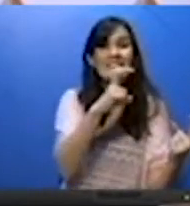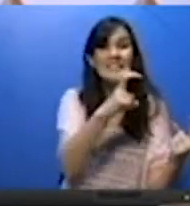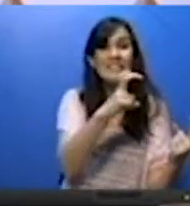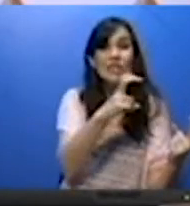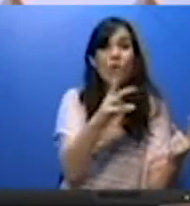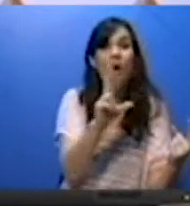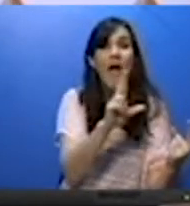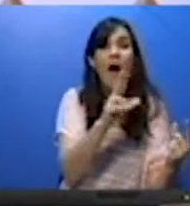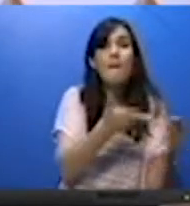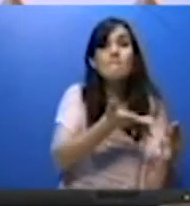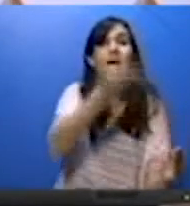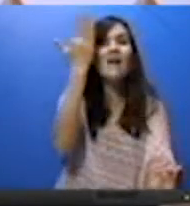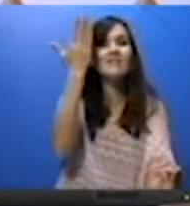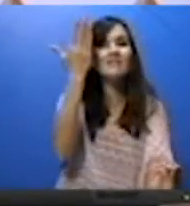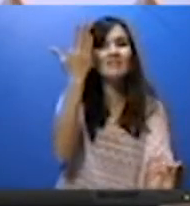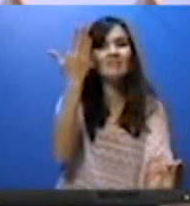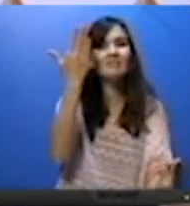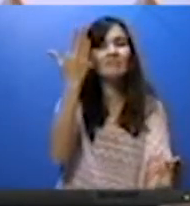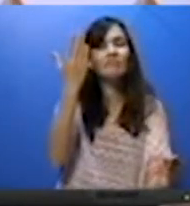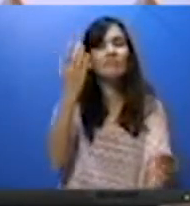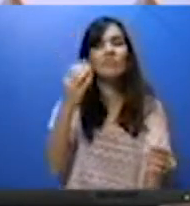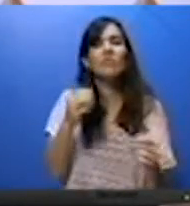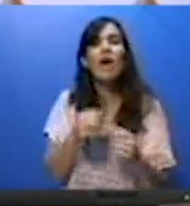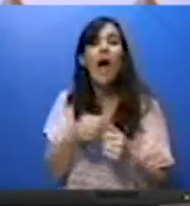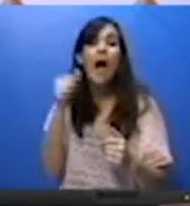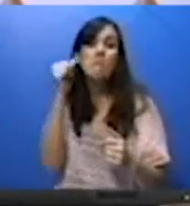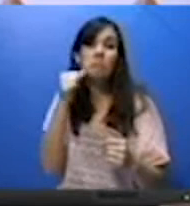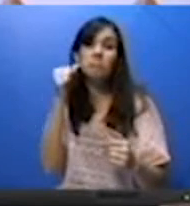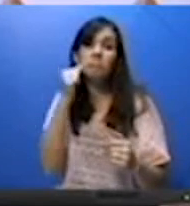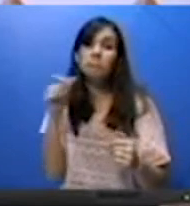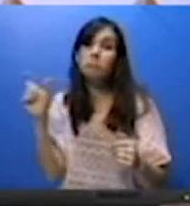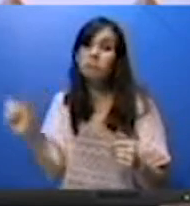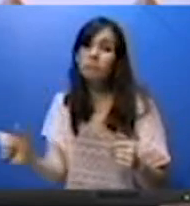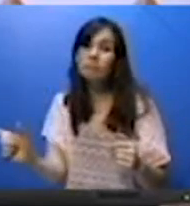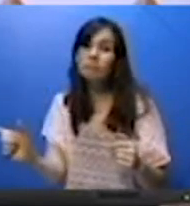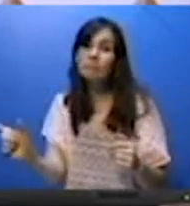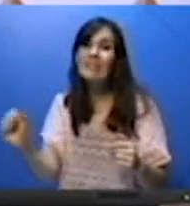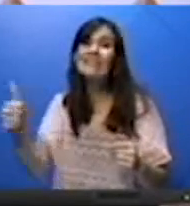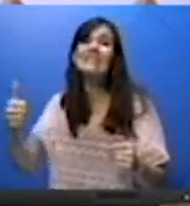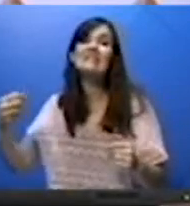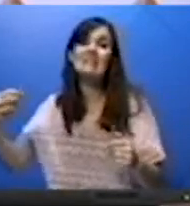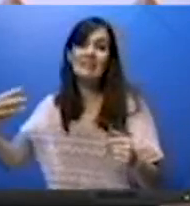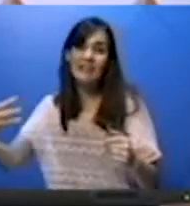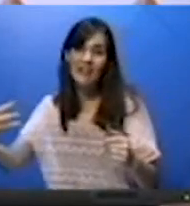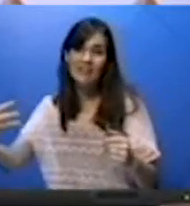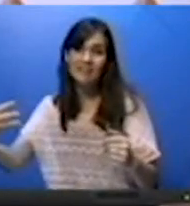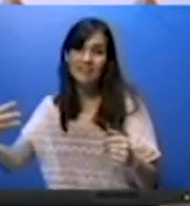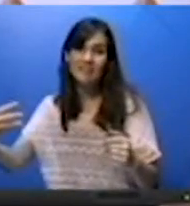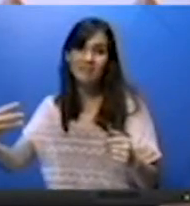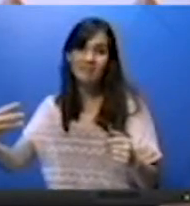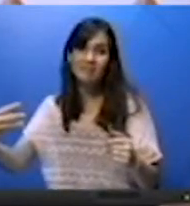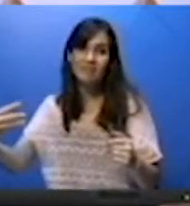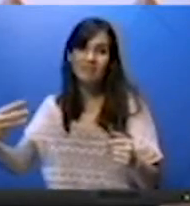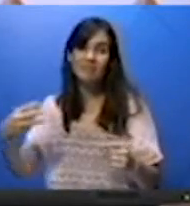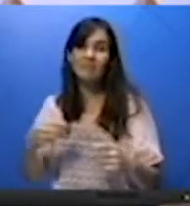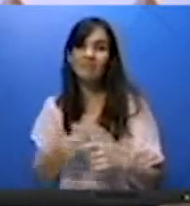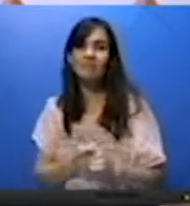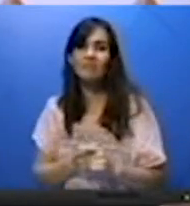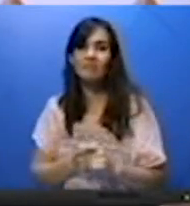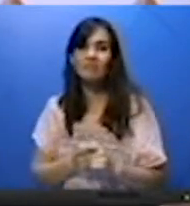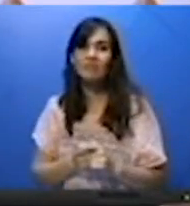carol e a carol tinha treze reais olha lá ó